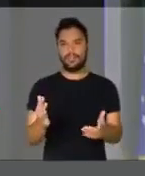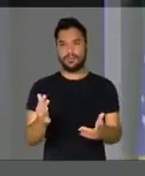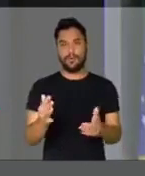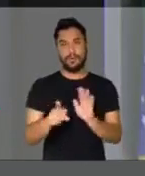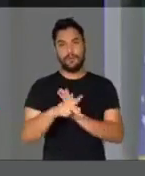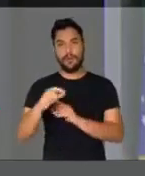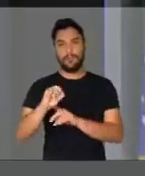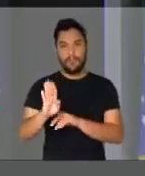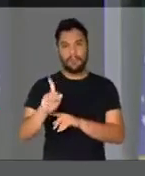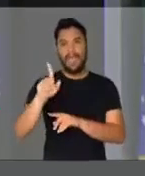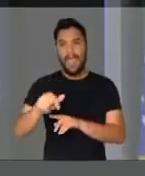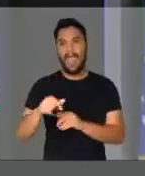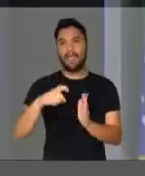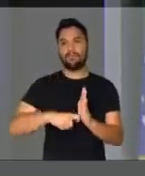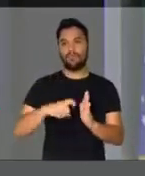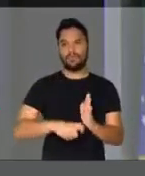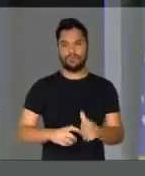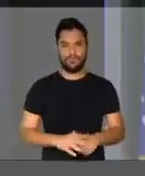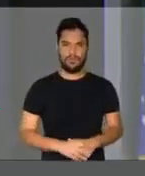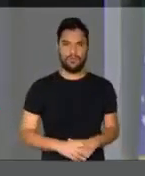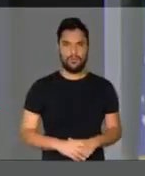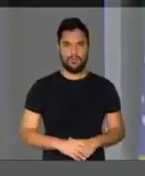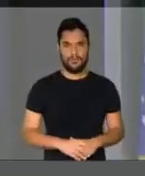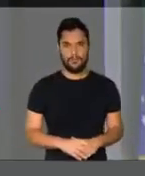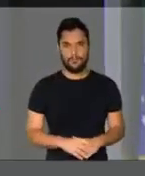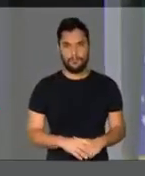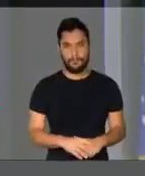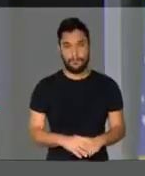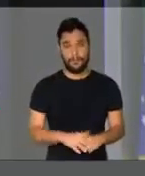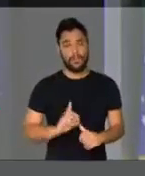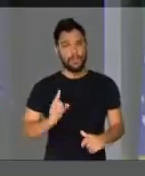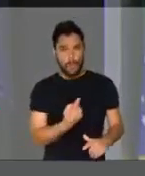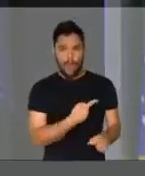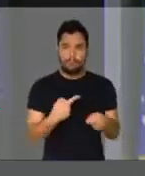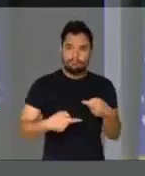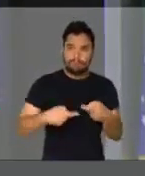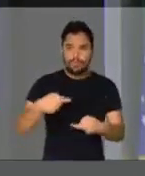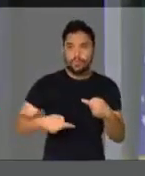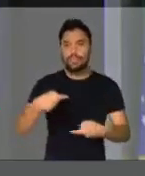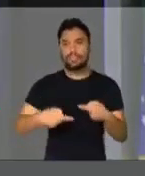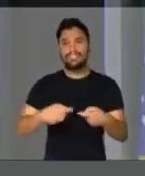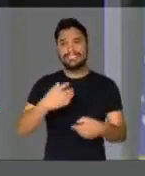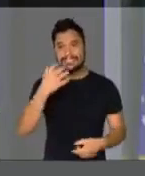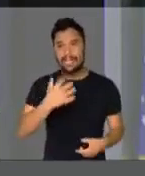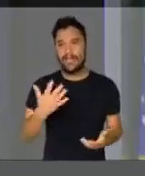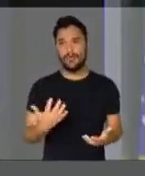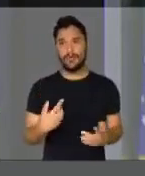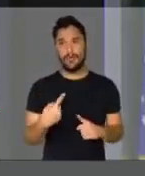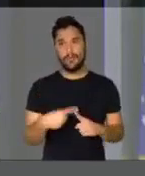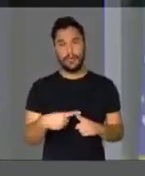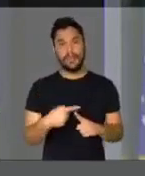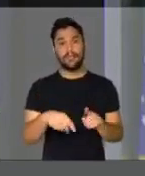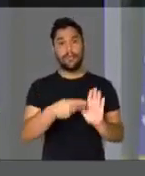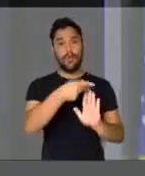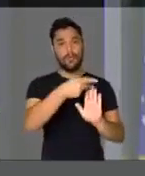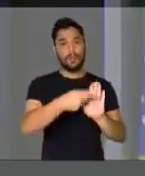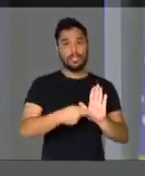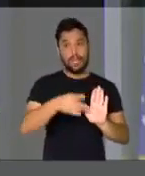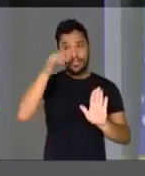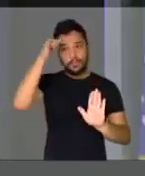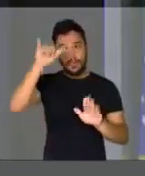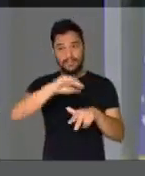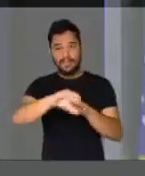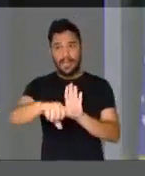Medeiros. É por isso que precisamos discutir de maneira séria e sem paixões o pacote anticrime, de modo a ajudar o